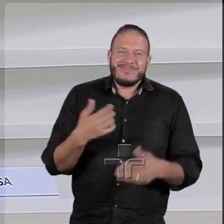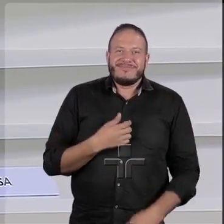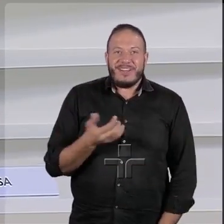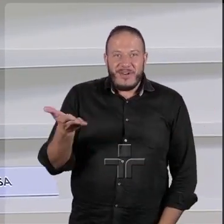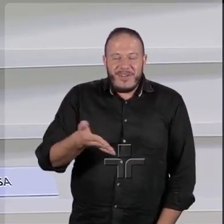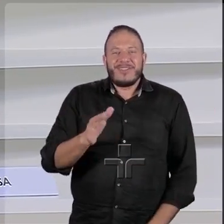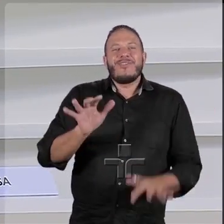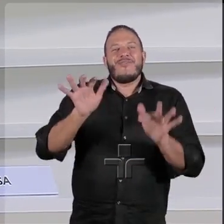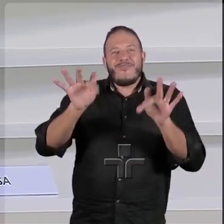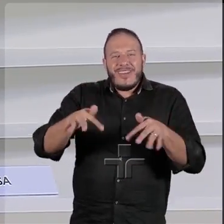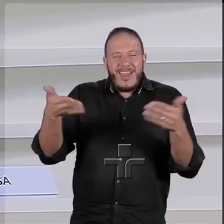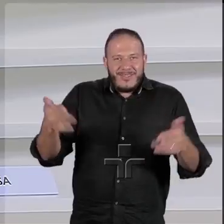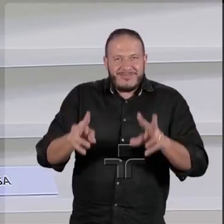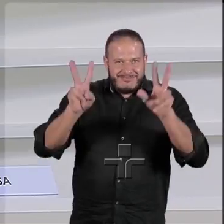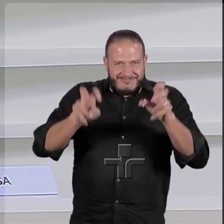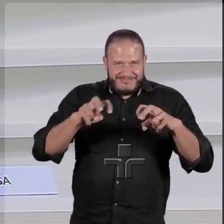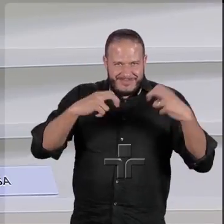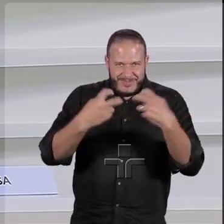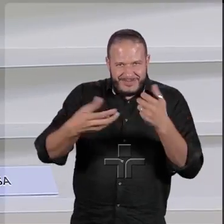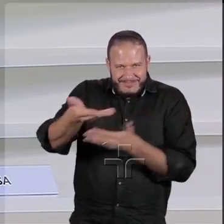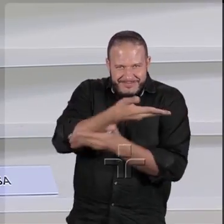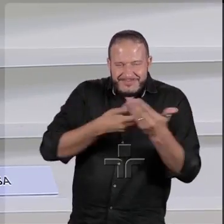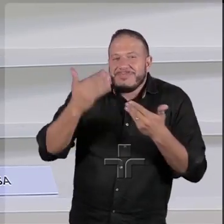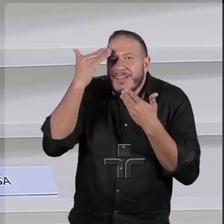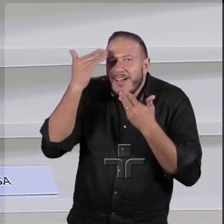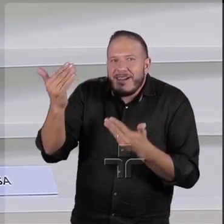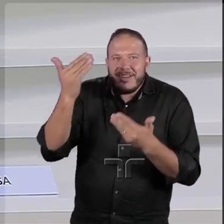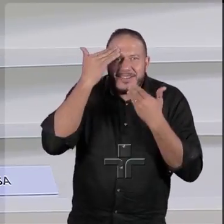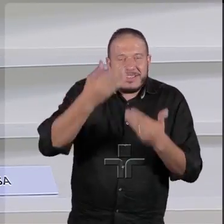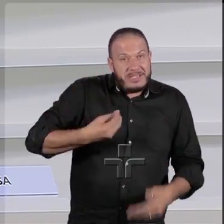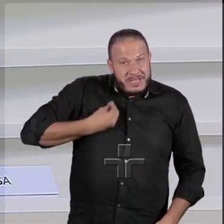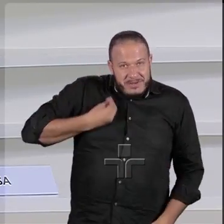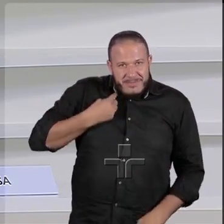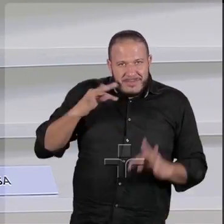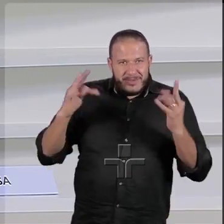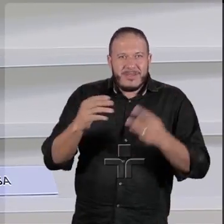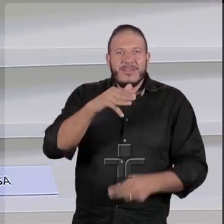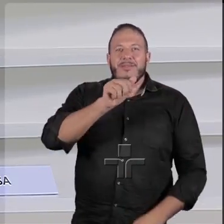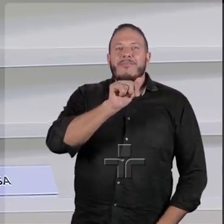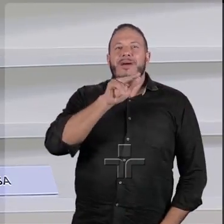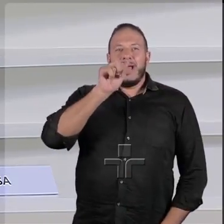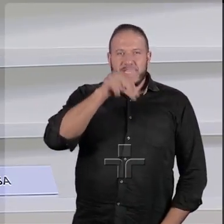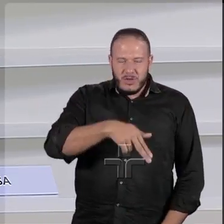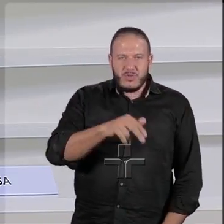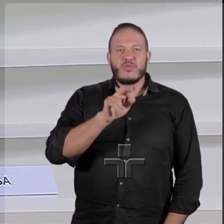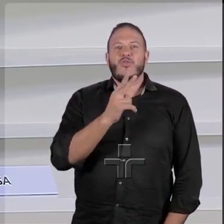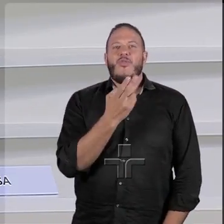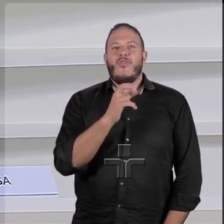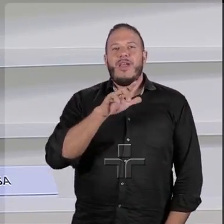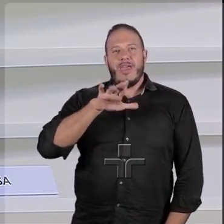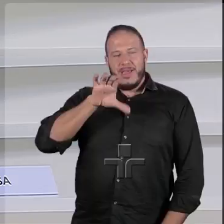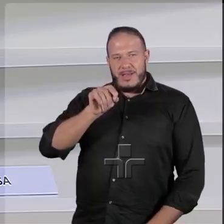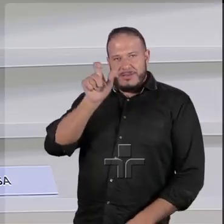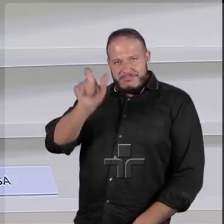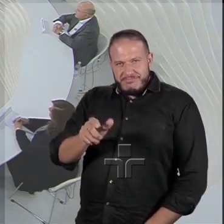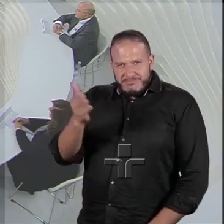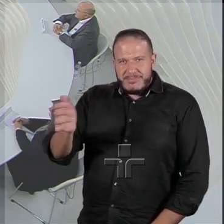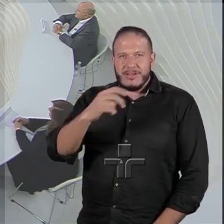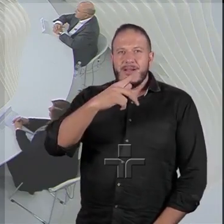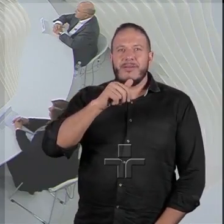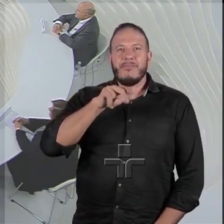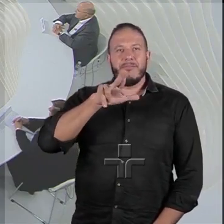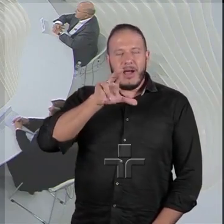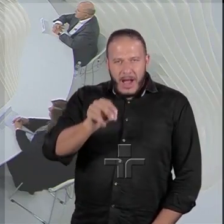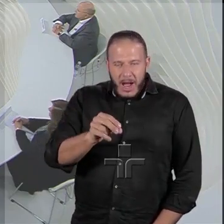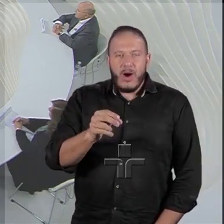ao final dessa edição do Roda Viva. Agradeço a participação do Maílson da Nóbrega, do Hélio Zilberstein, do Paulo Tafner,